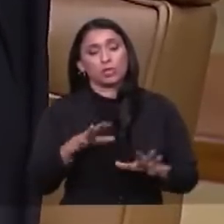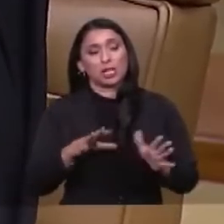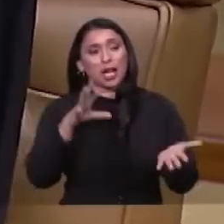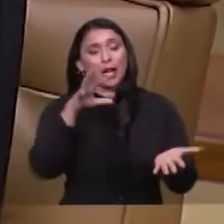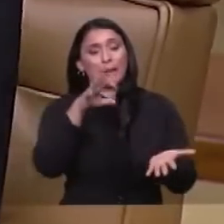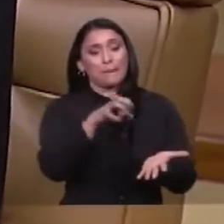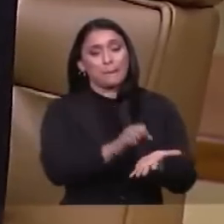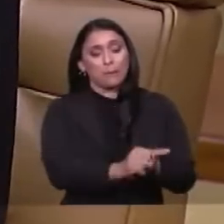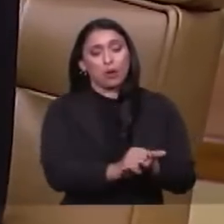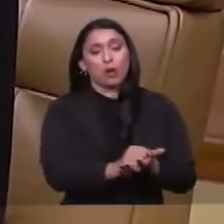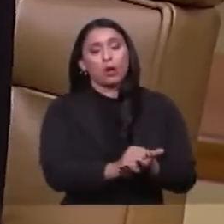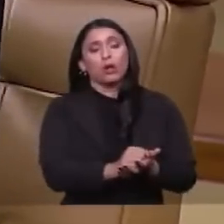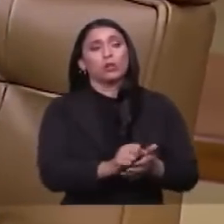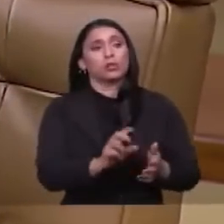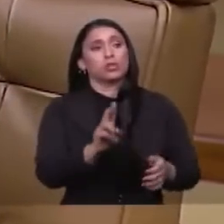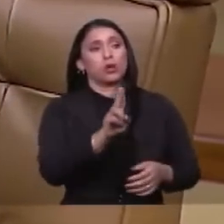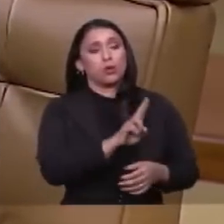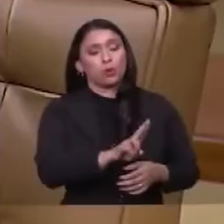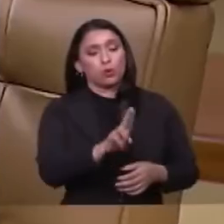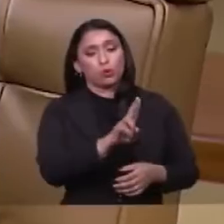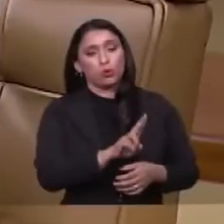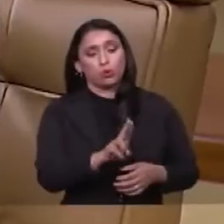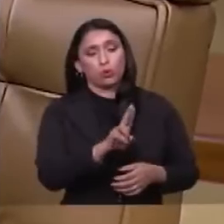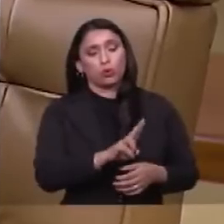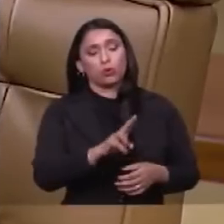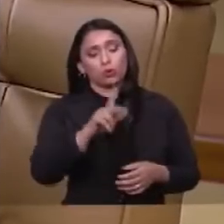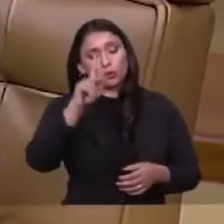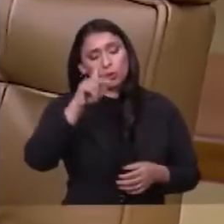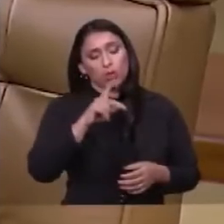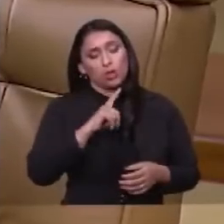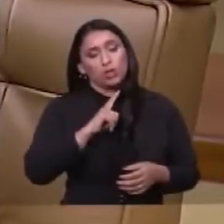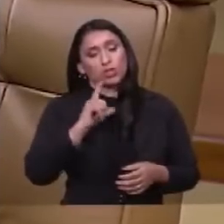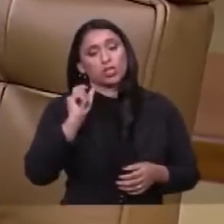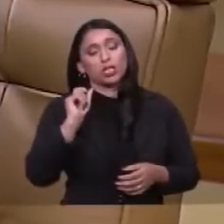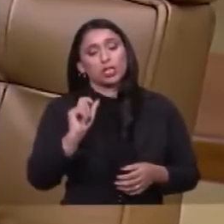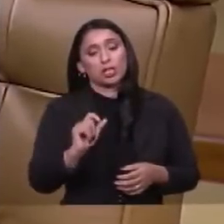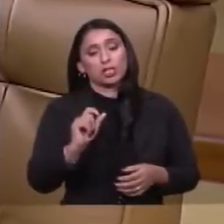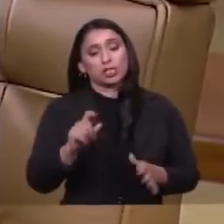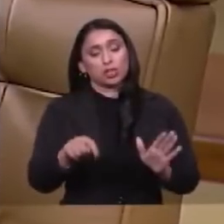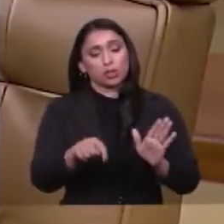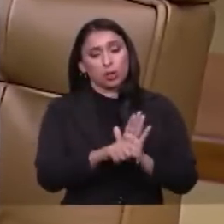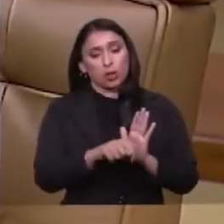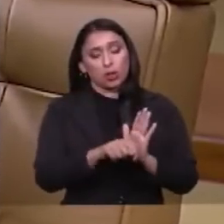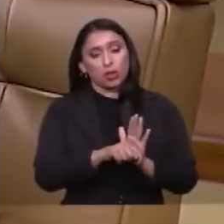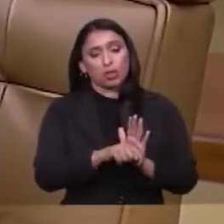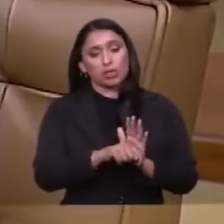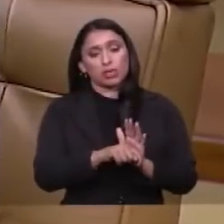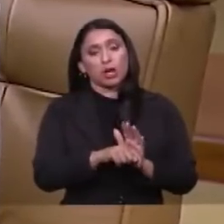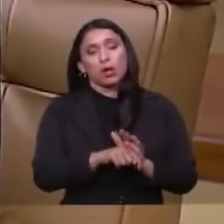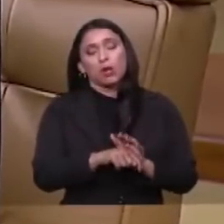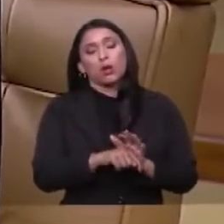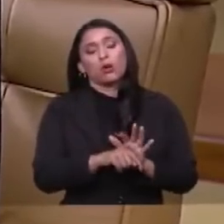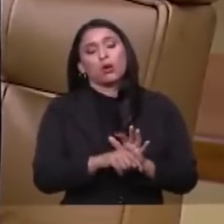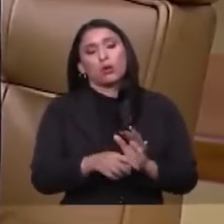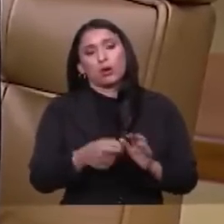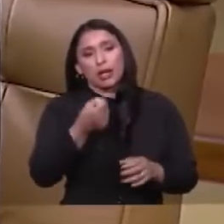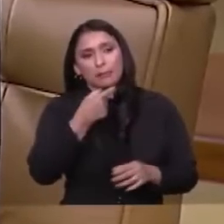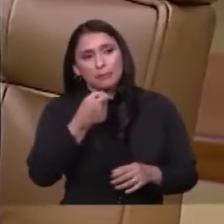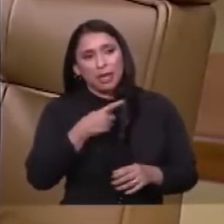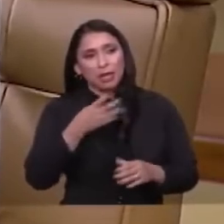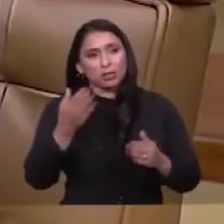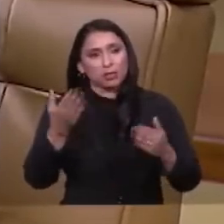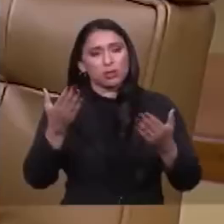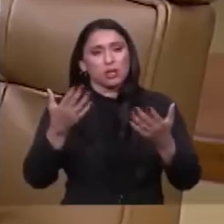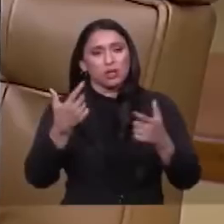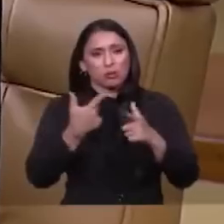posse, aquisição ou cultivo intencionais de entorpecente ou de substâncias psicotrópicas para consumo